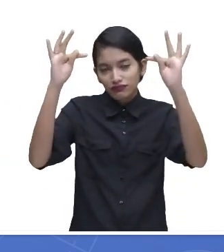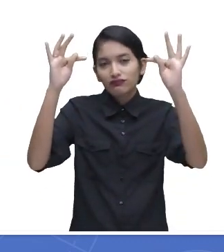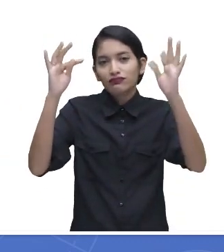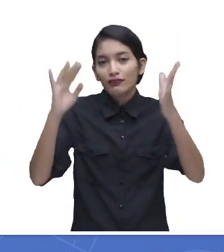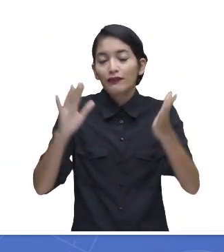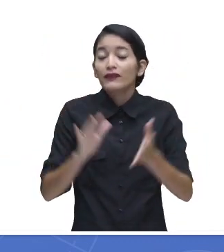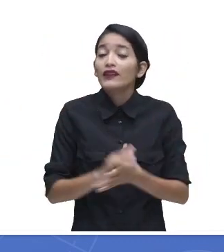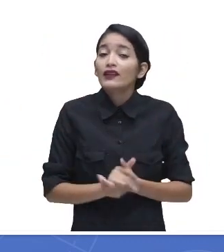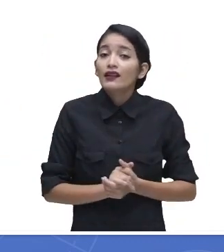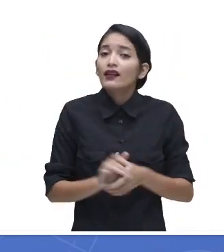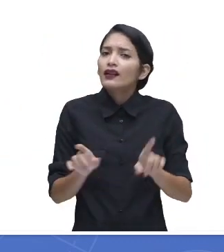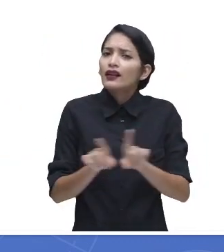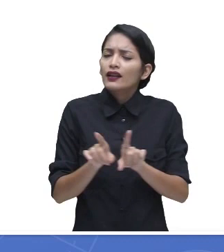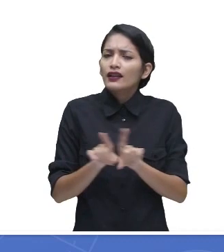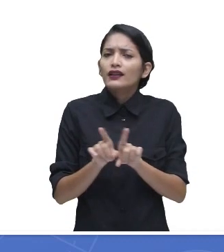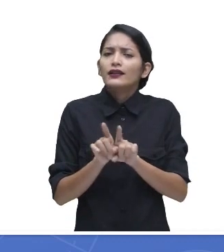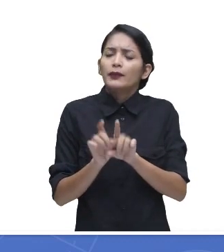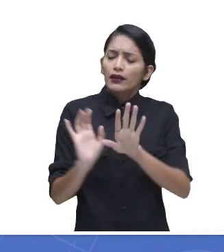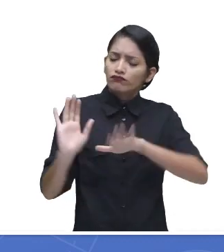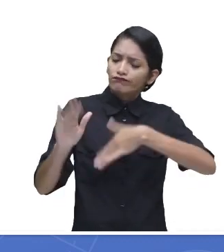até mesmo revolução,